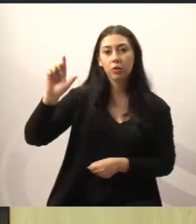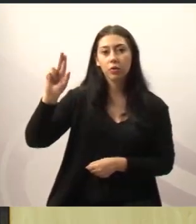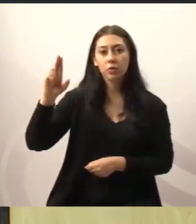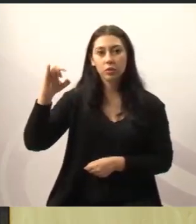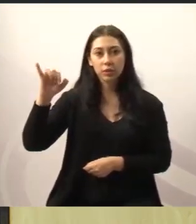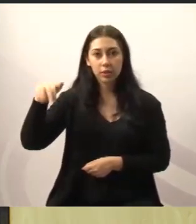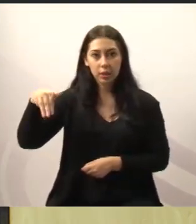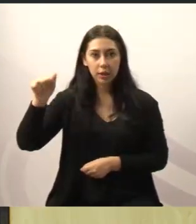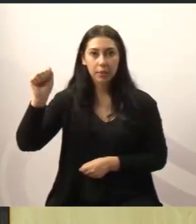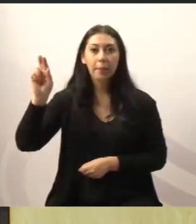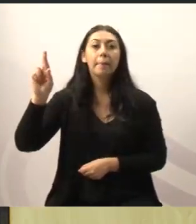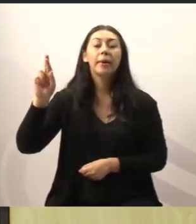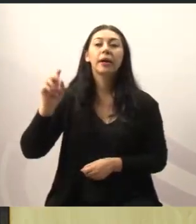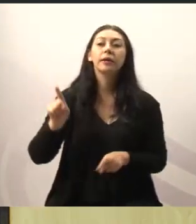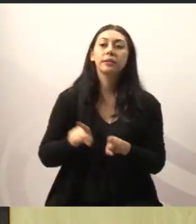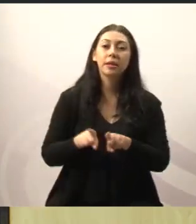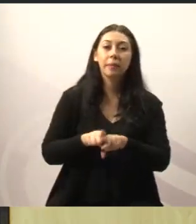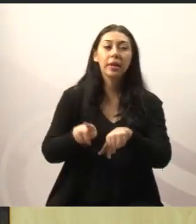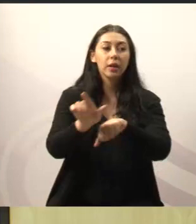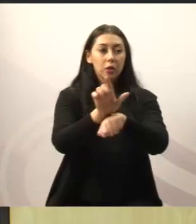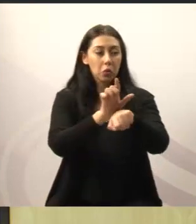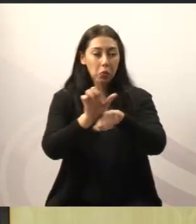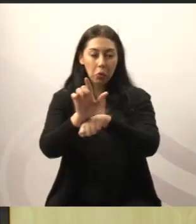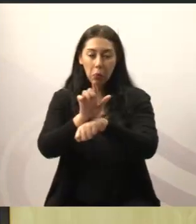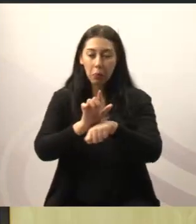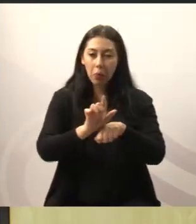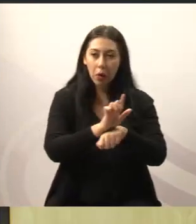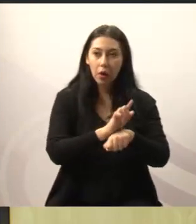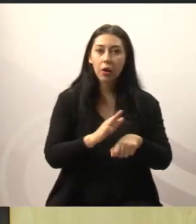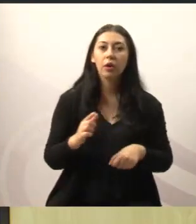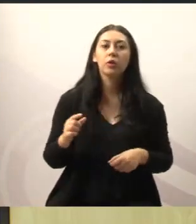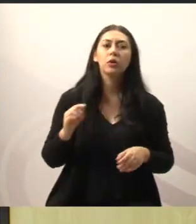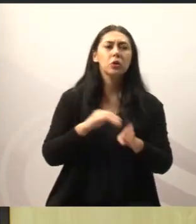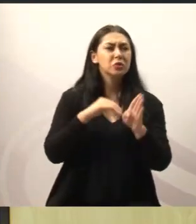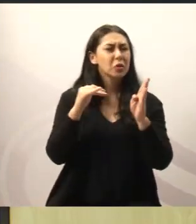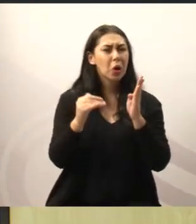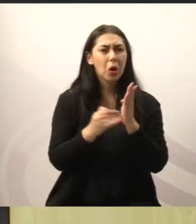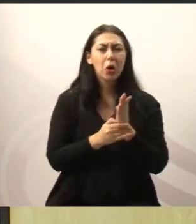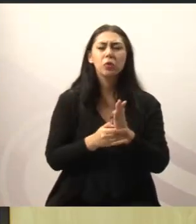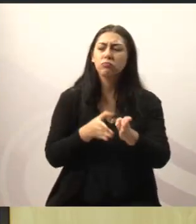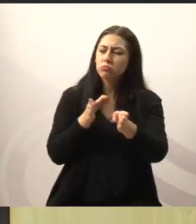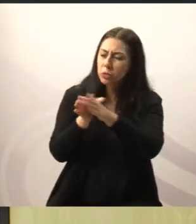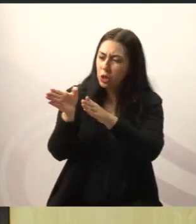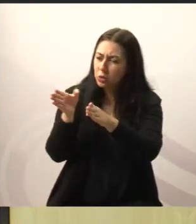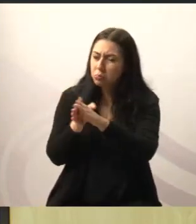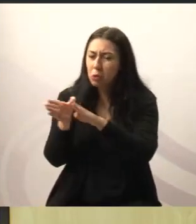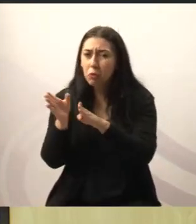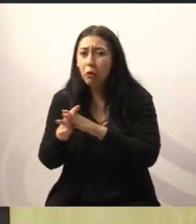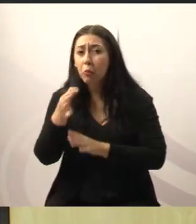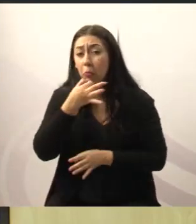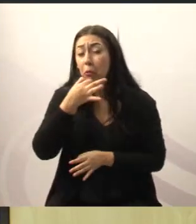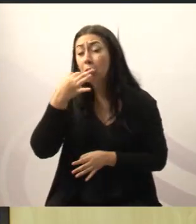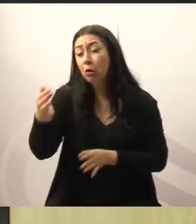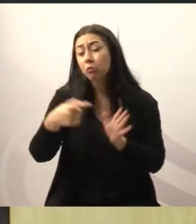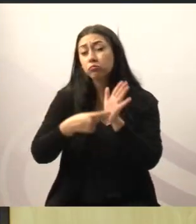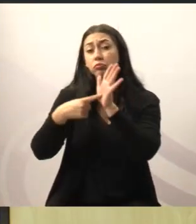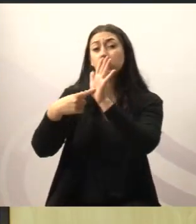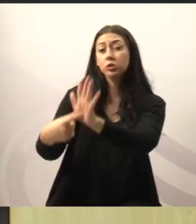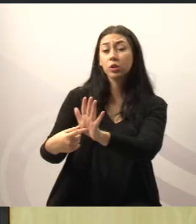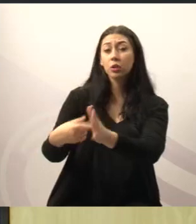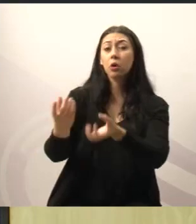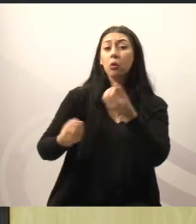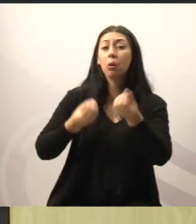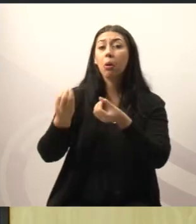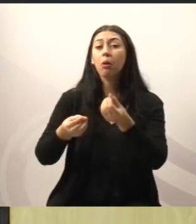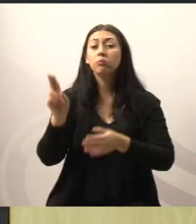do Sincomércio e CDL Jacareí, ambos apresentando sugestões e solicitando a flexibilização do comércio local